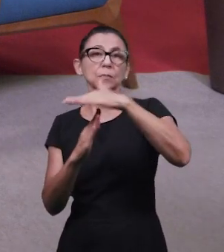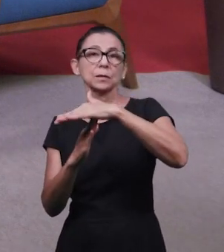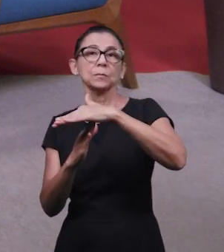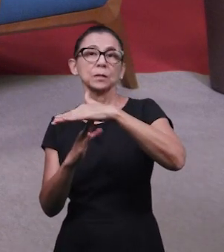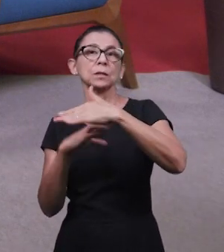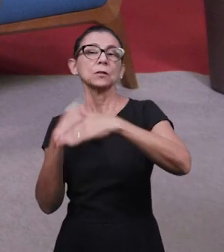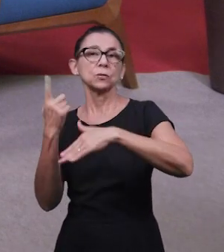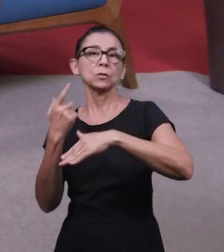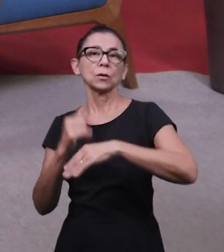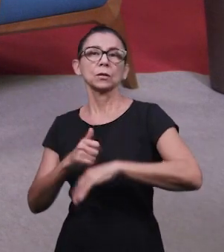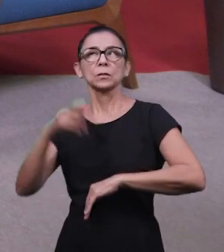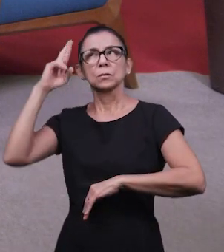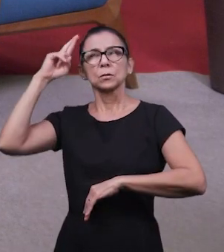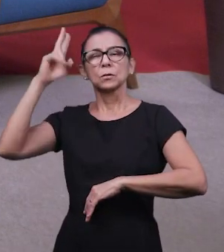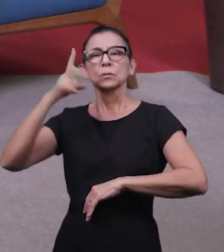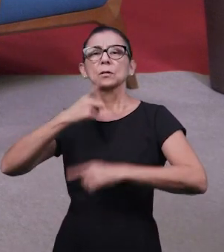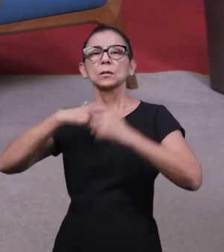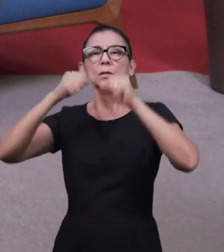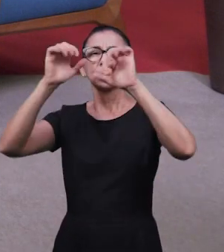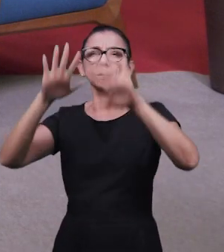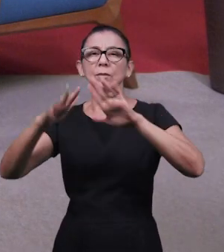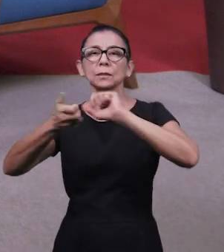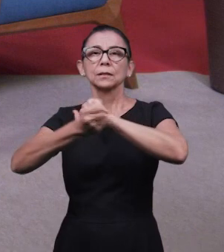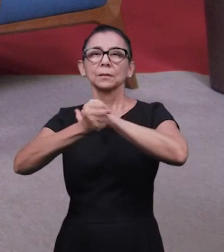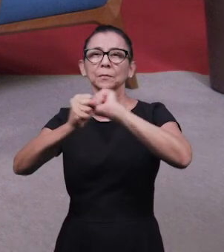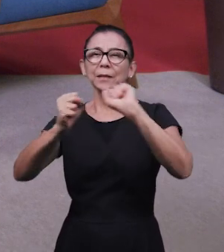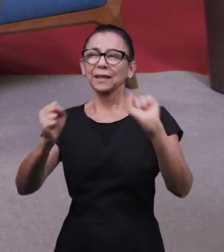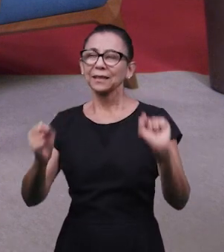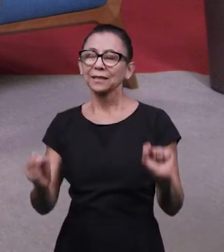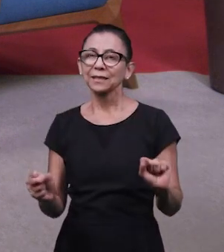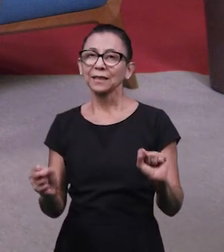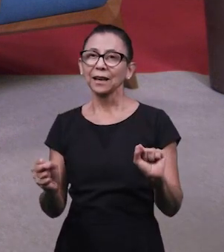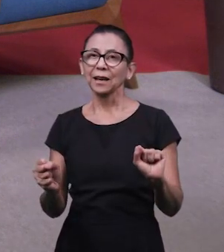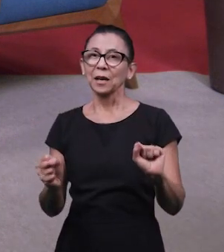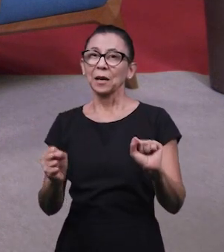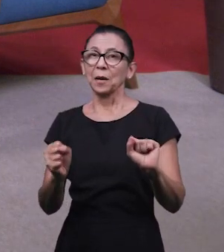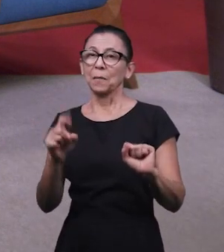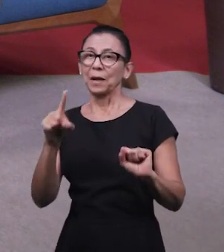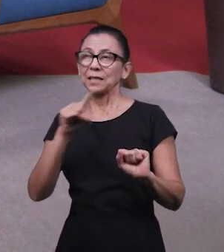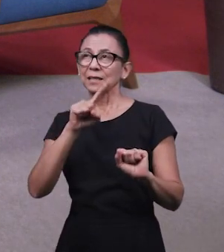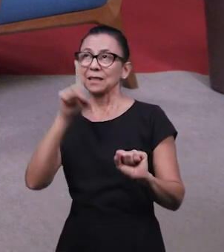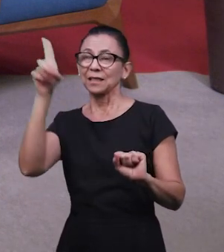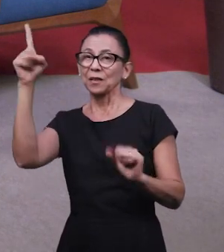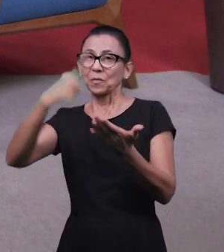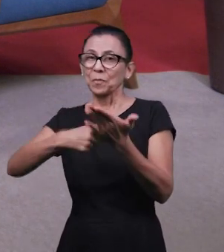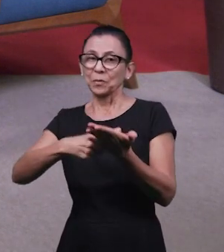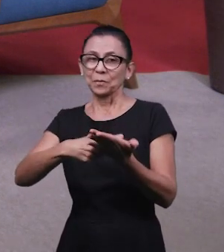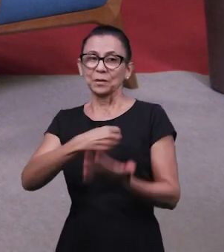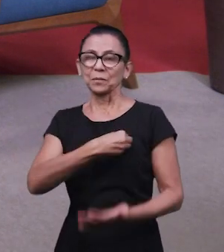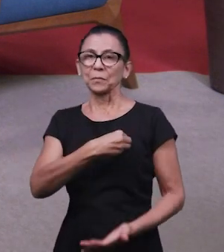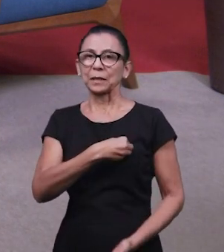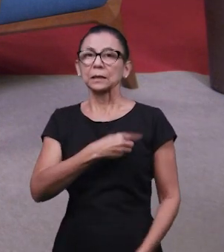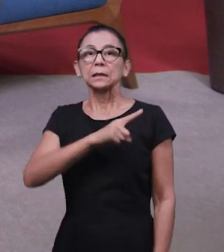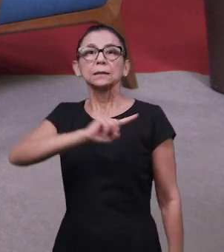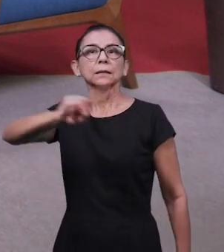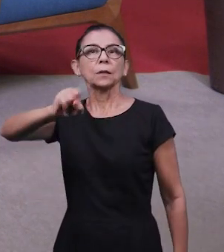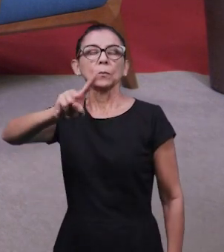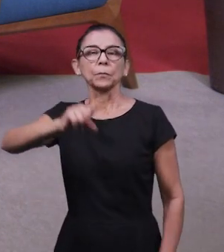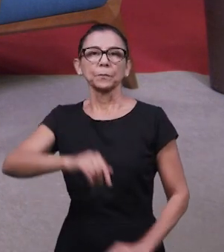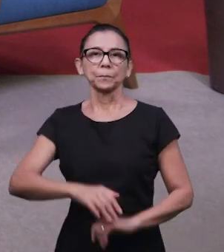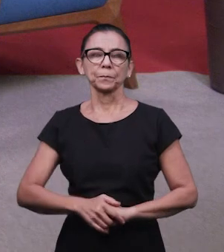o juízo. Então, ali foi demonstrado o amor de Deus. Esse mesmo limite está hoje sobre nós. Deus nos